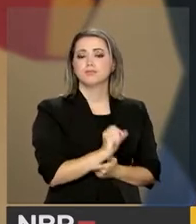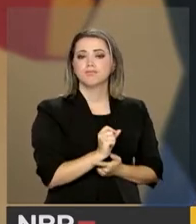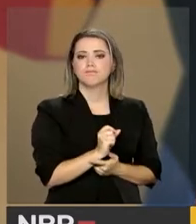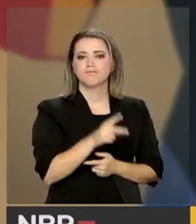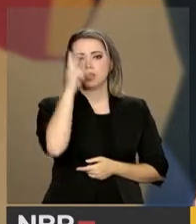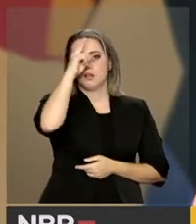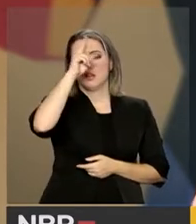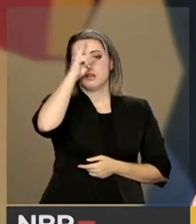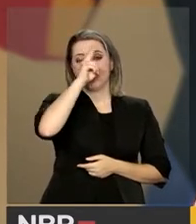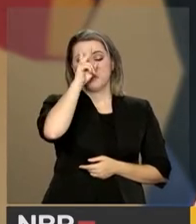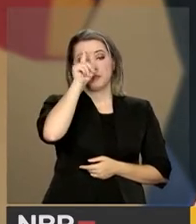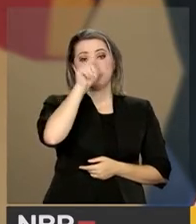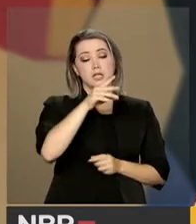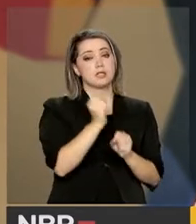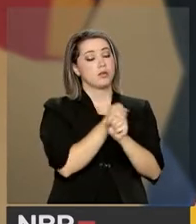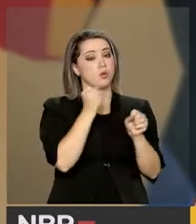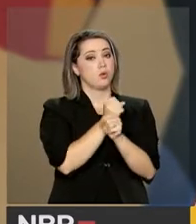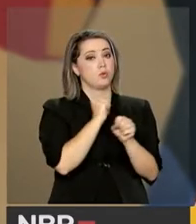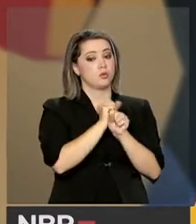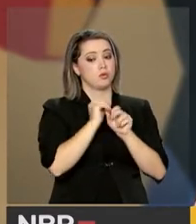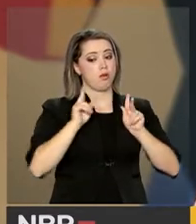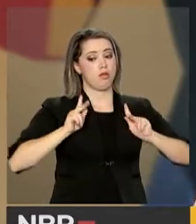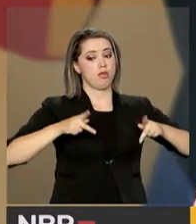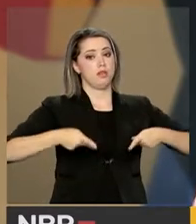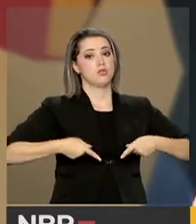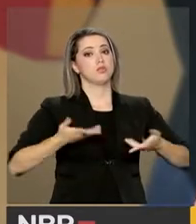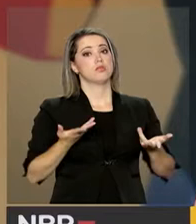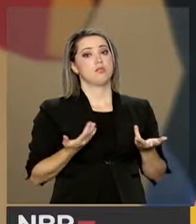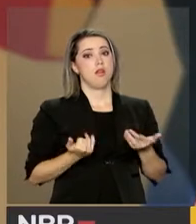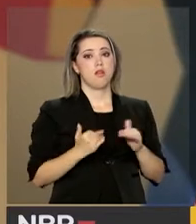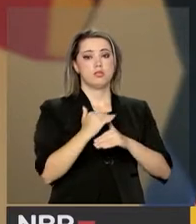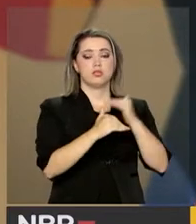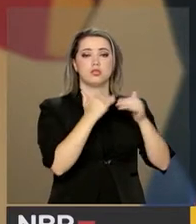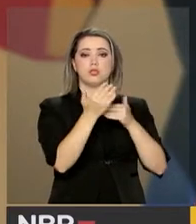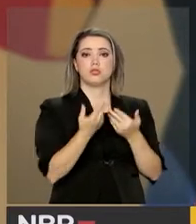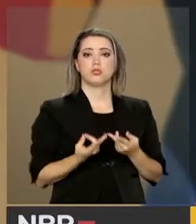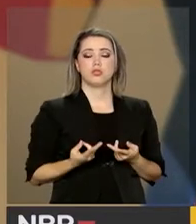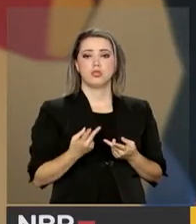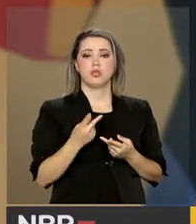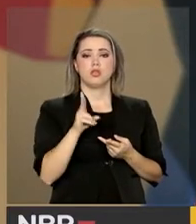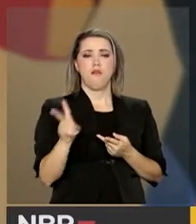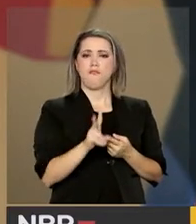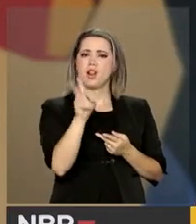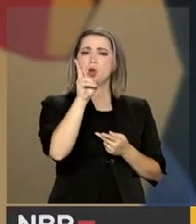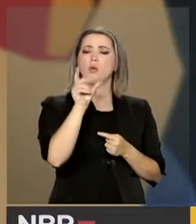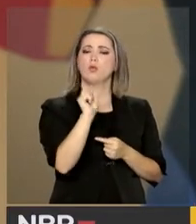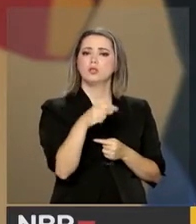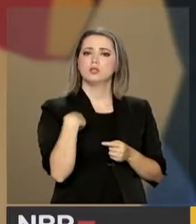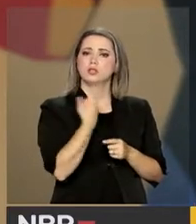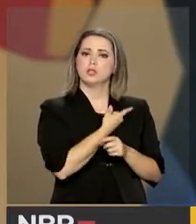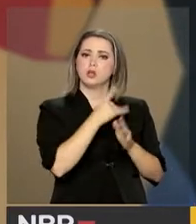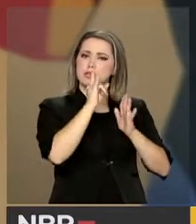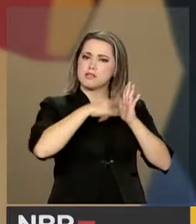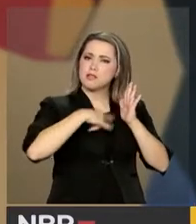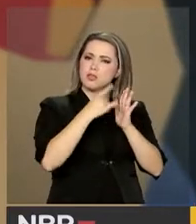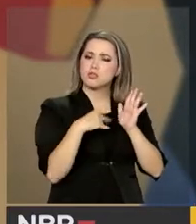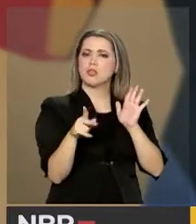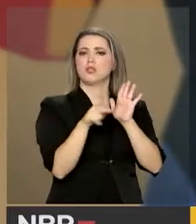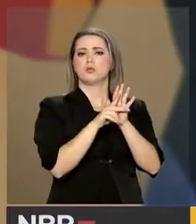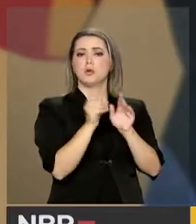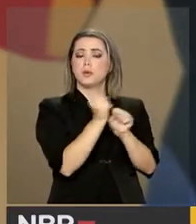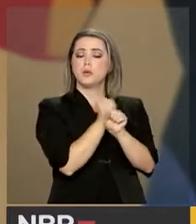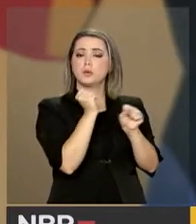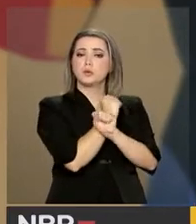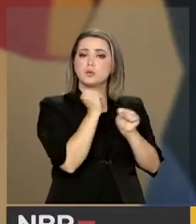A memória, ela constrói identidades e valores. Então, a nossa identidade, ela é construída, a identidade do povo brasileiro é